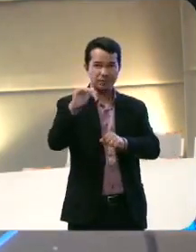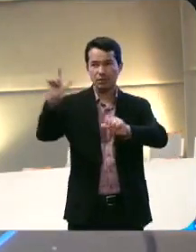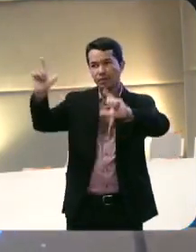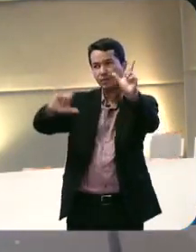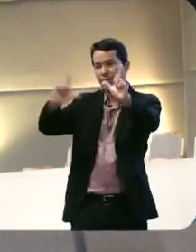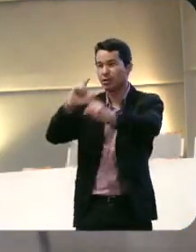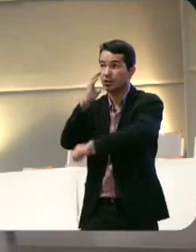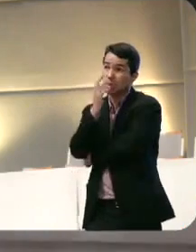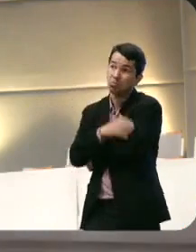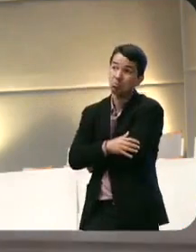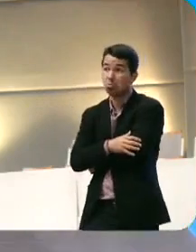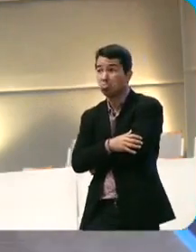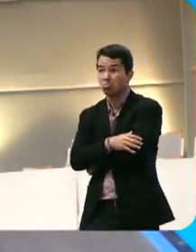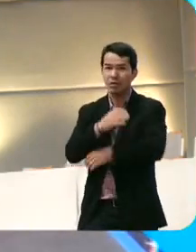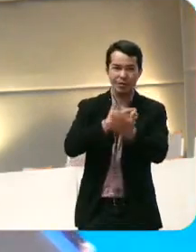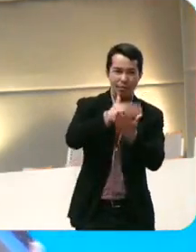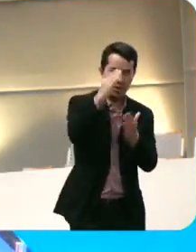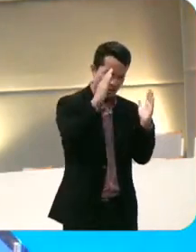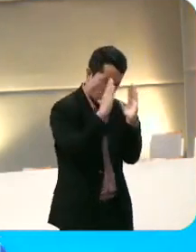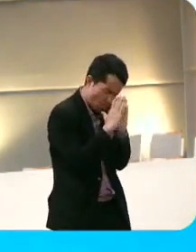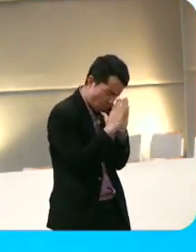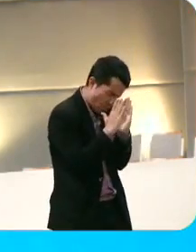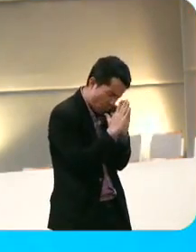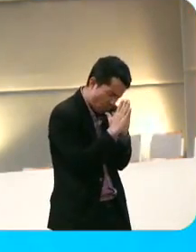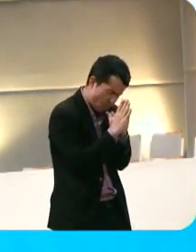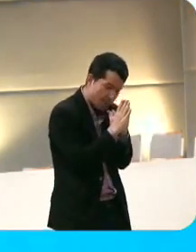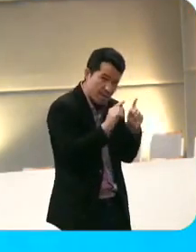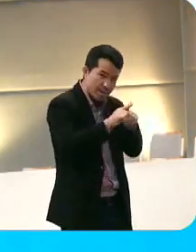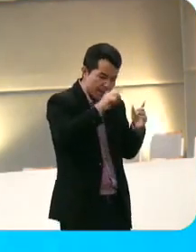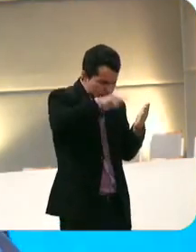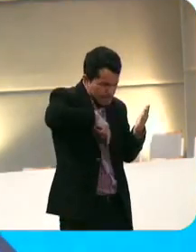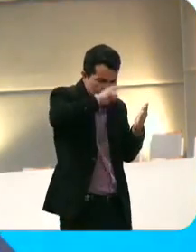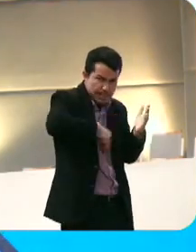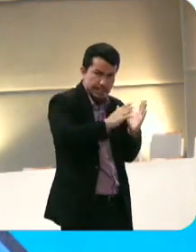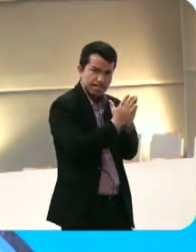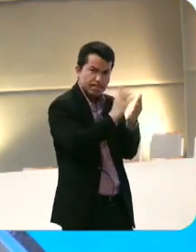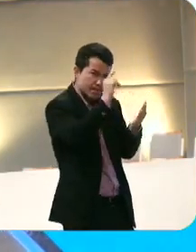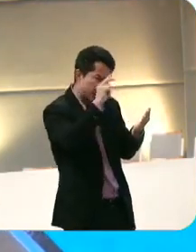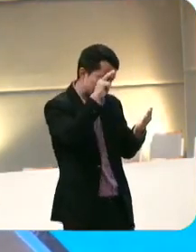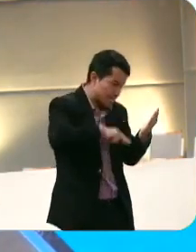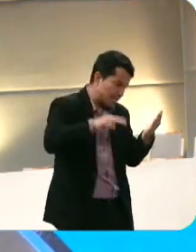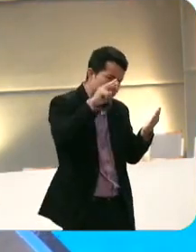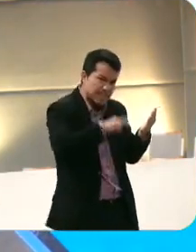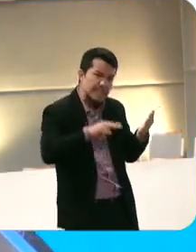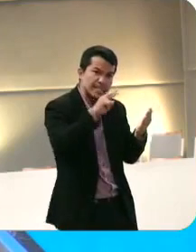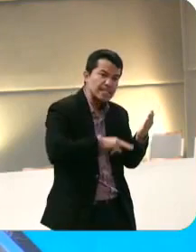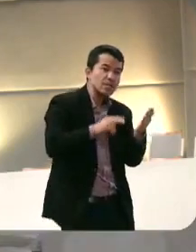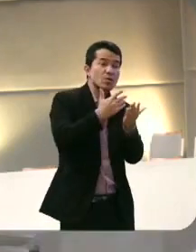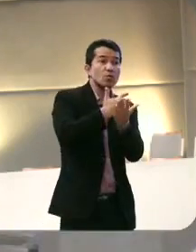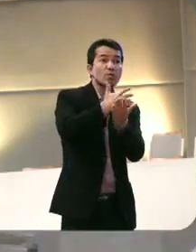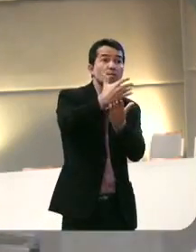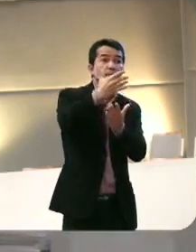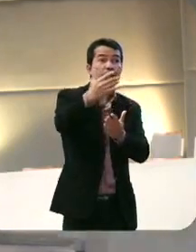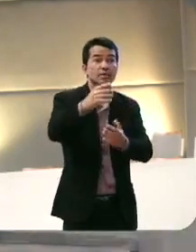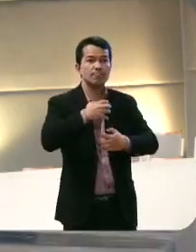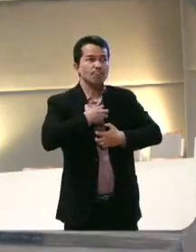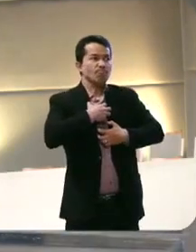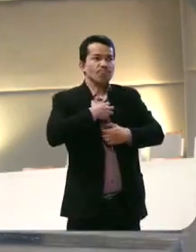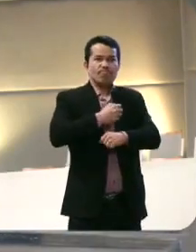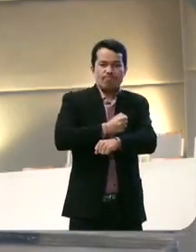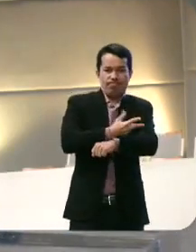da televisão, orando e lendo a Bíblia. E as revelações de Deus começam a alcançar a vida daquele homem.